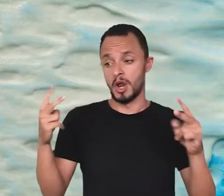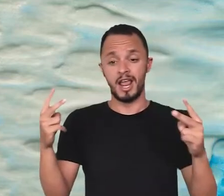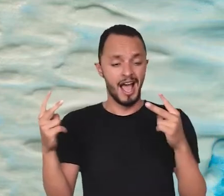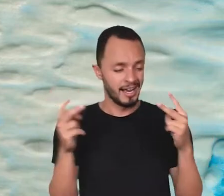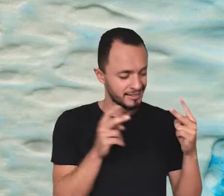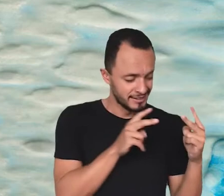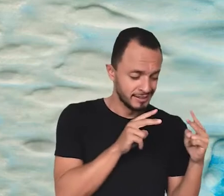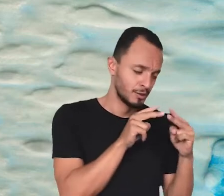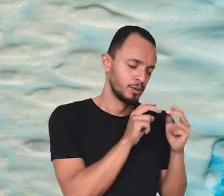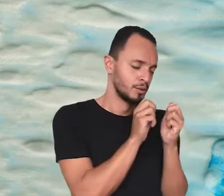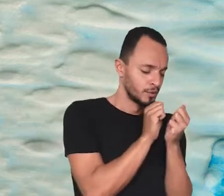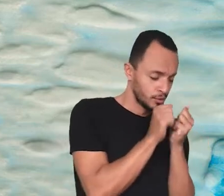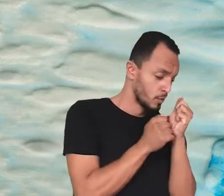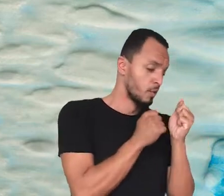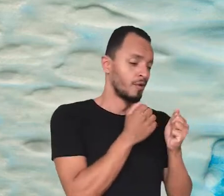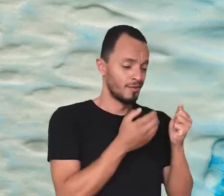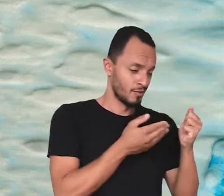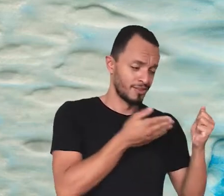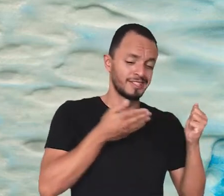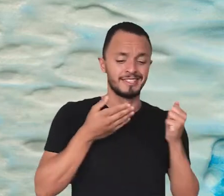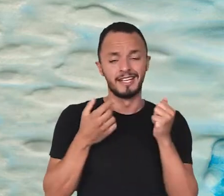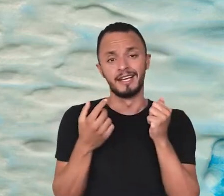entre olhares e sussurros com você.